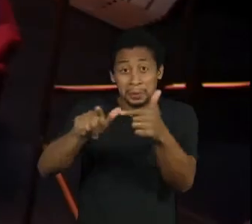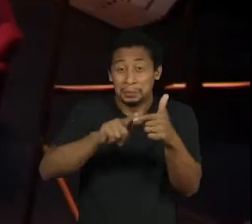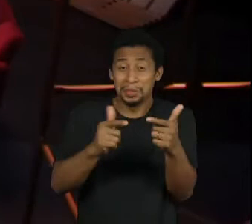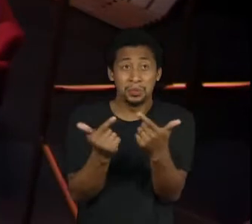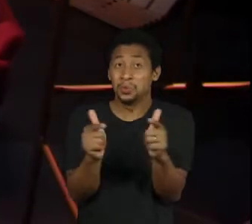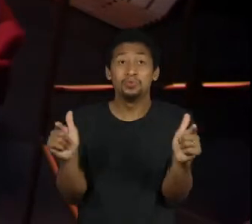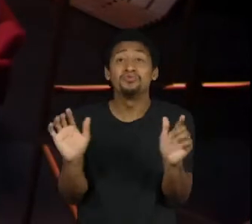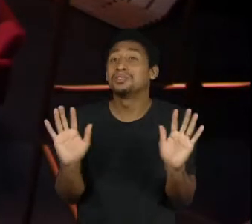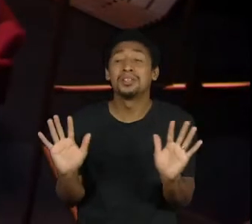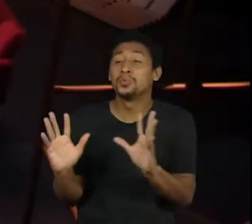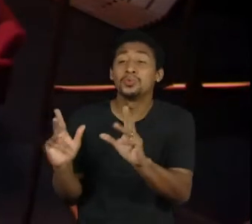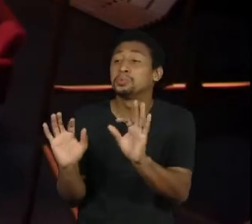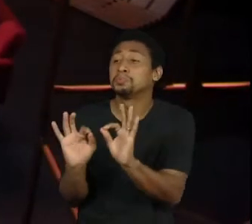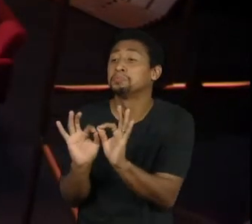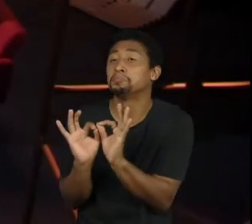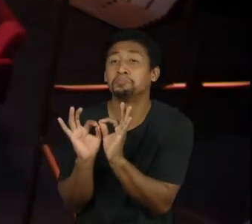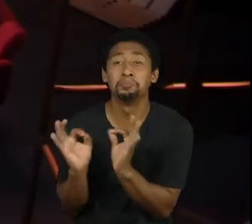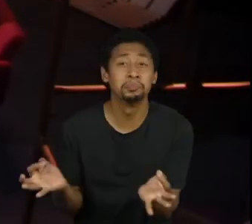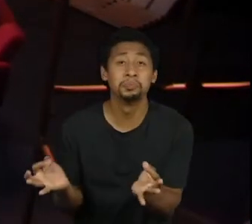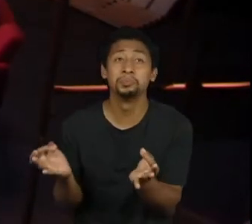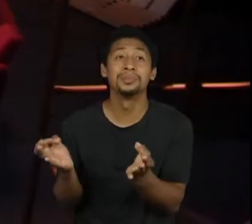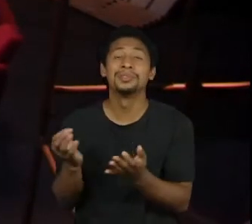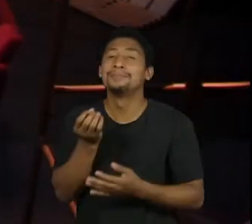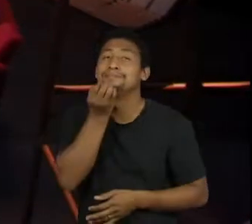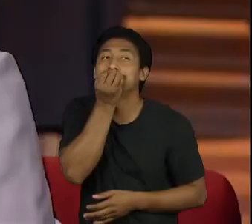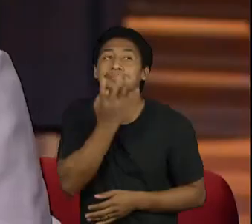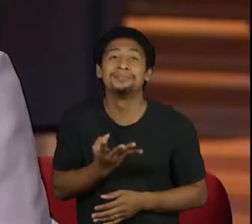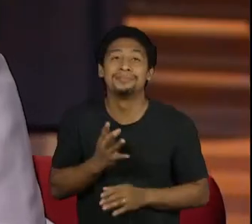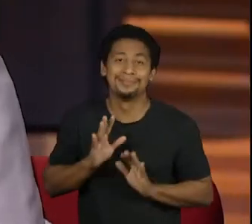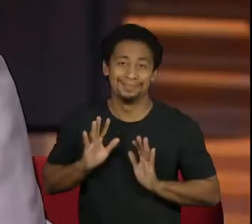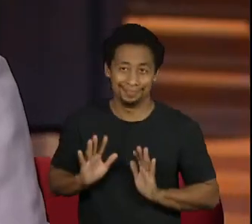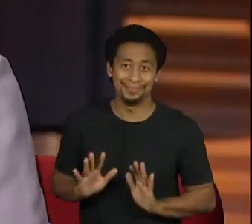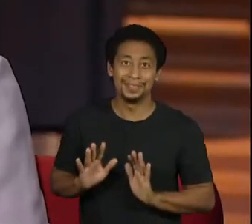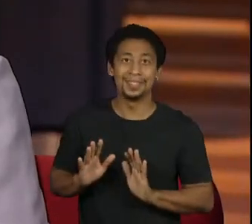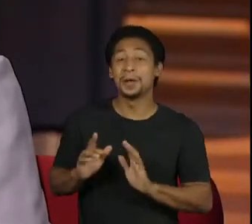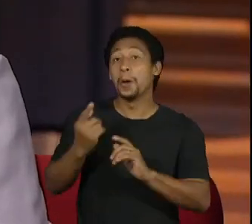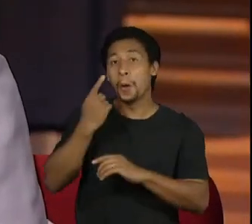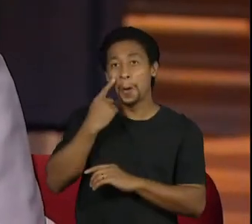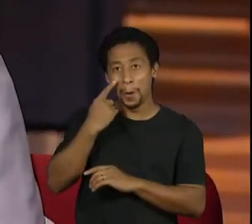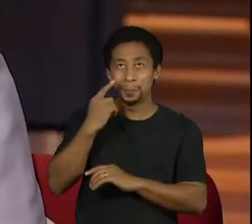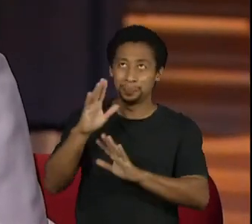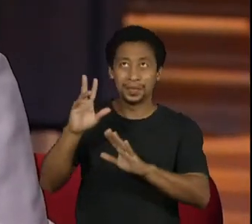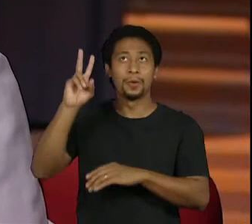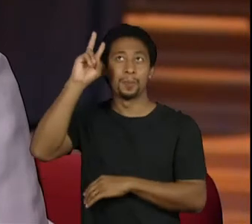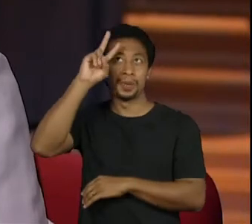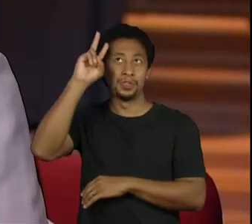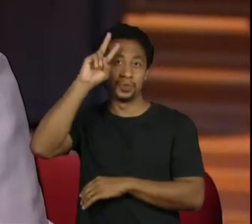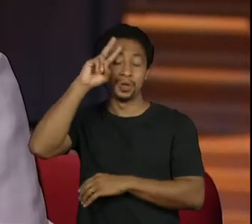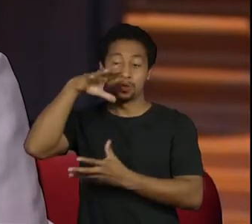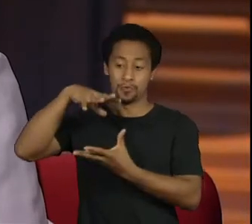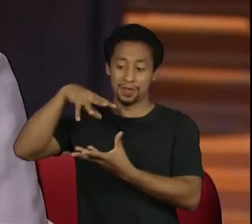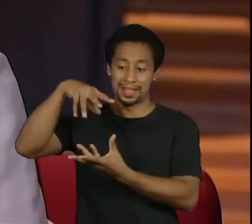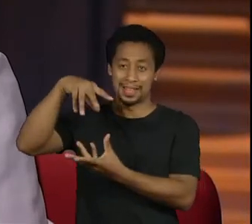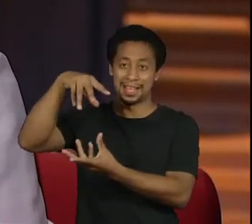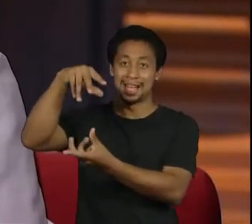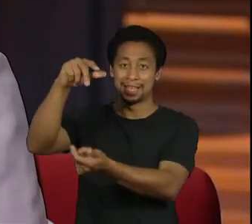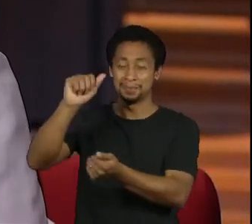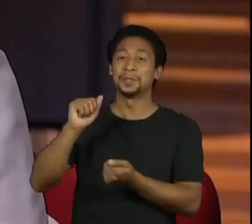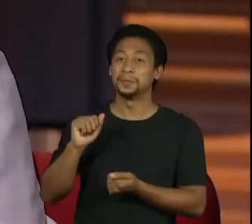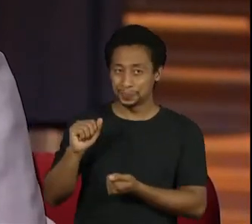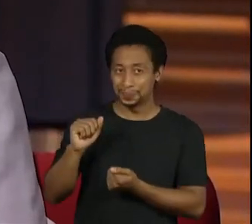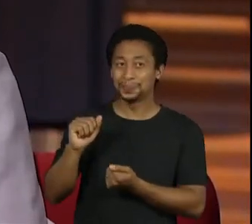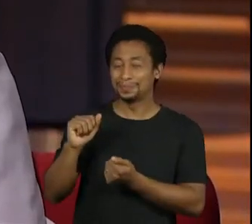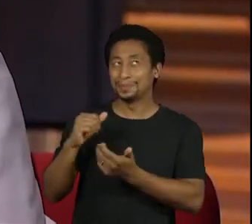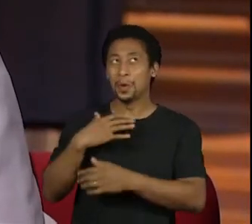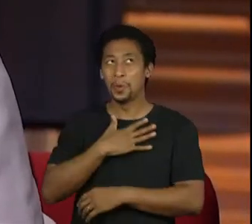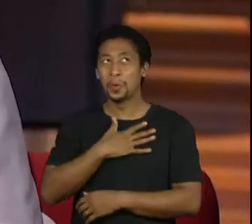fantasmas super bonzinhos, assim. O Pluft, sabe o que eu acho? Porque o Pluft tem, eu adoro essa história, né? E até, eu acho que eu gosto muito